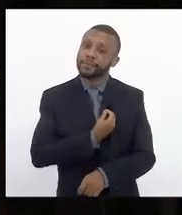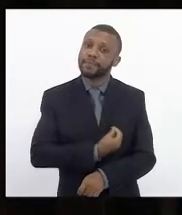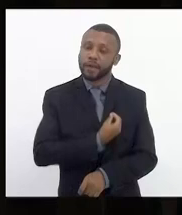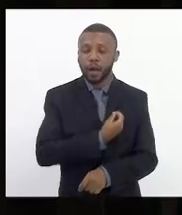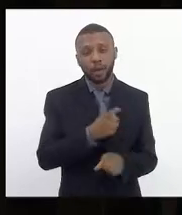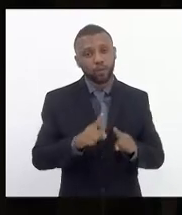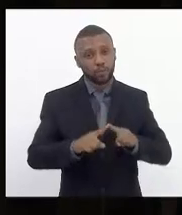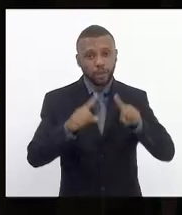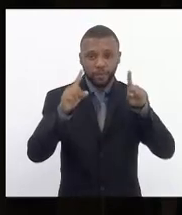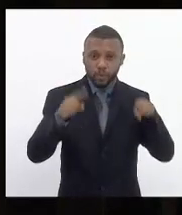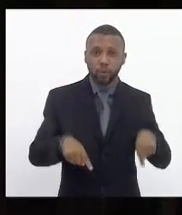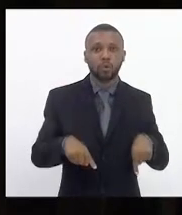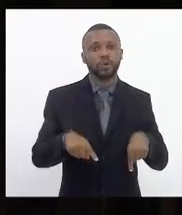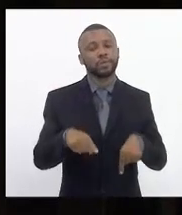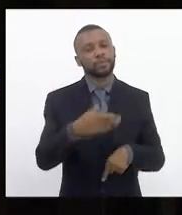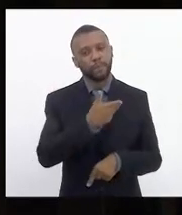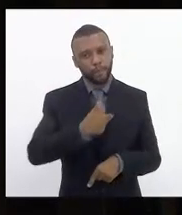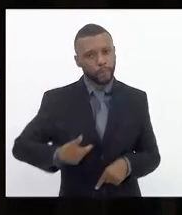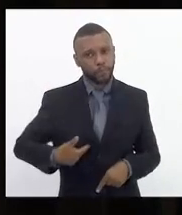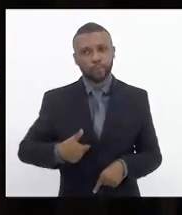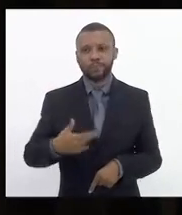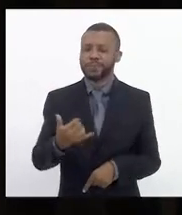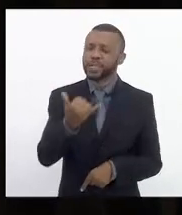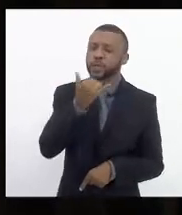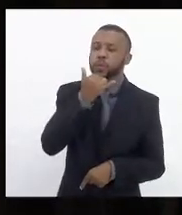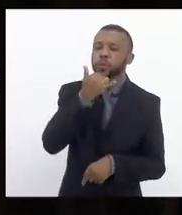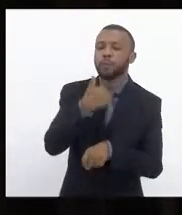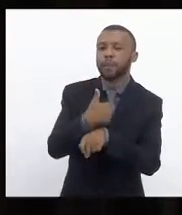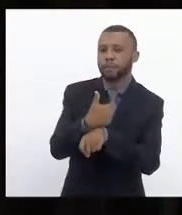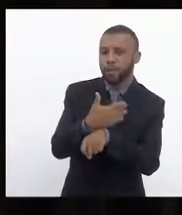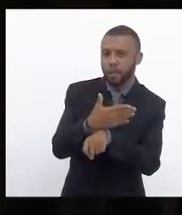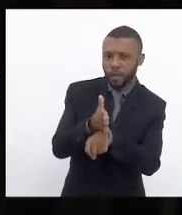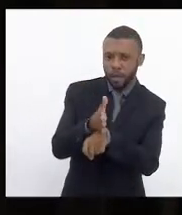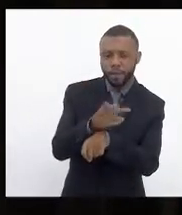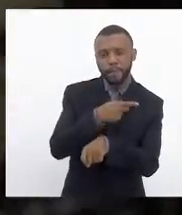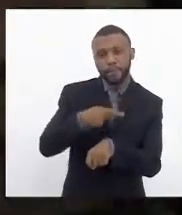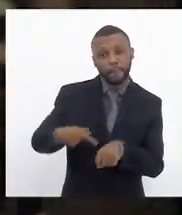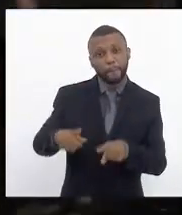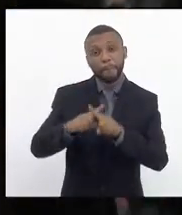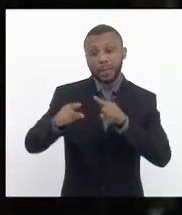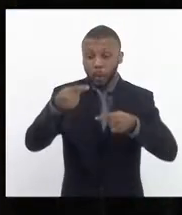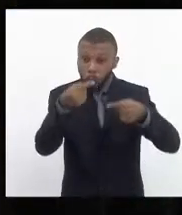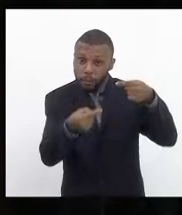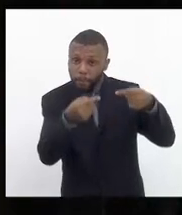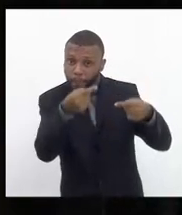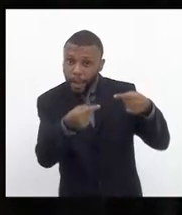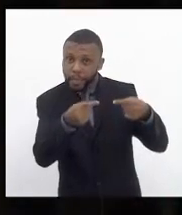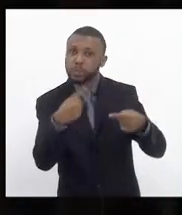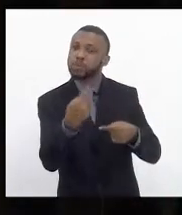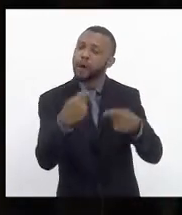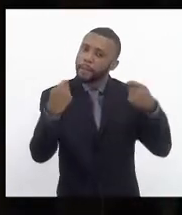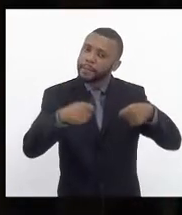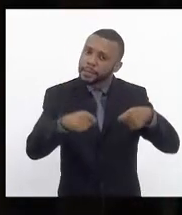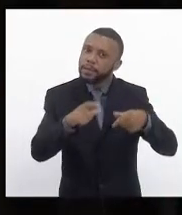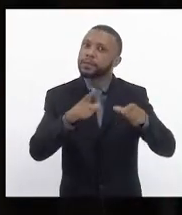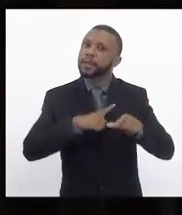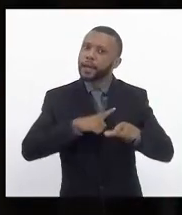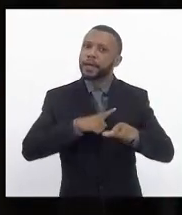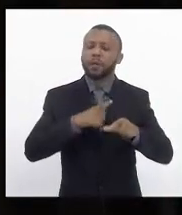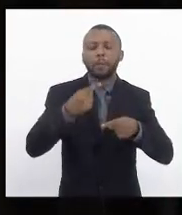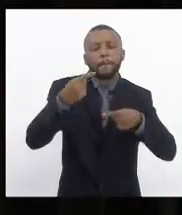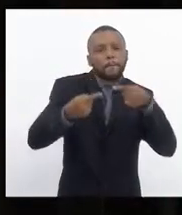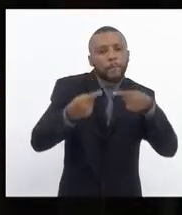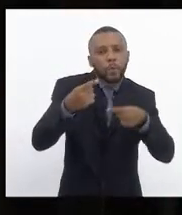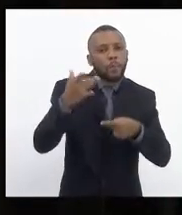dos Servidores das servidoras públicas Desculpa ter me alongado senhor presidente mas esse é um debate é preciso fazer com